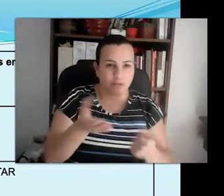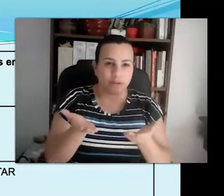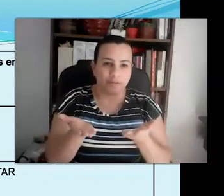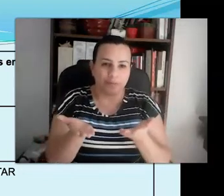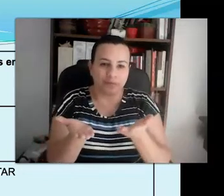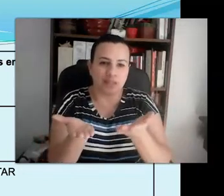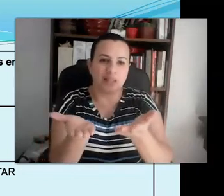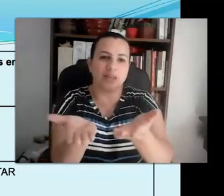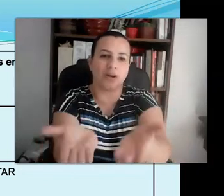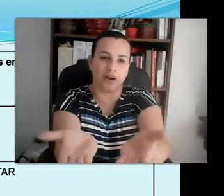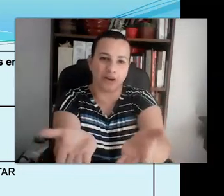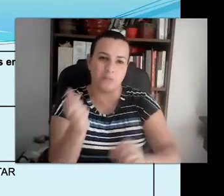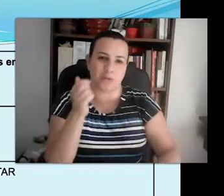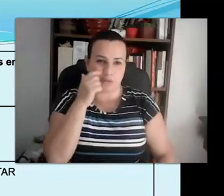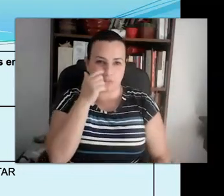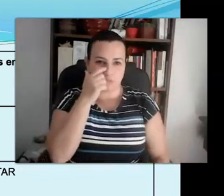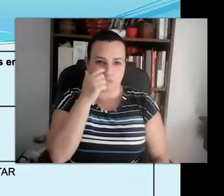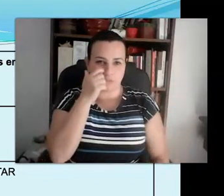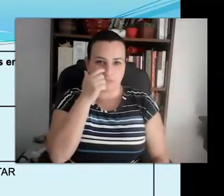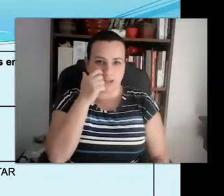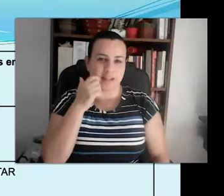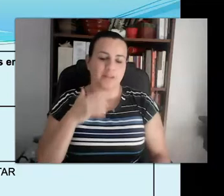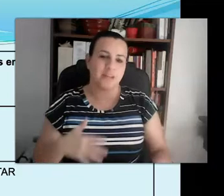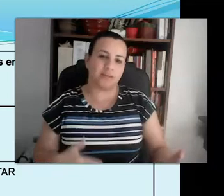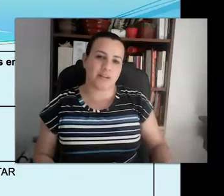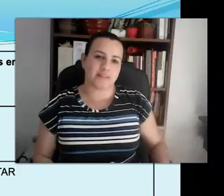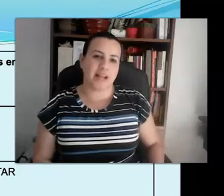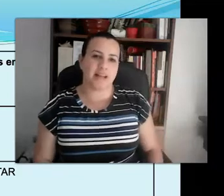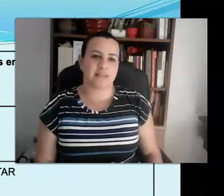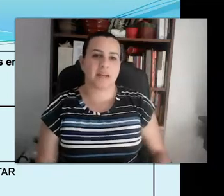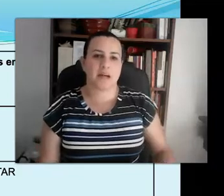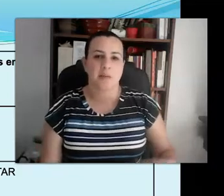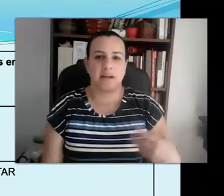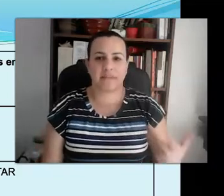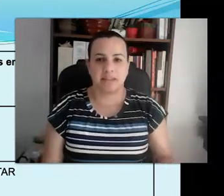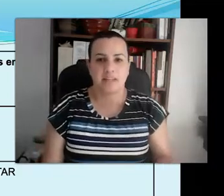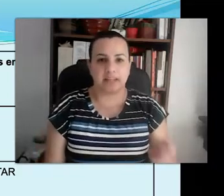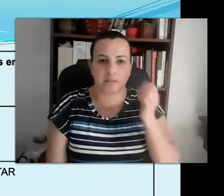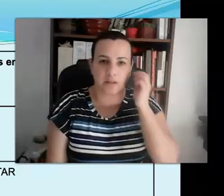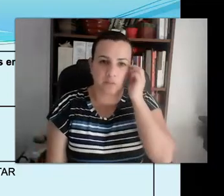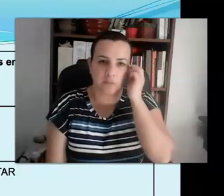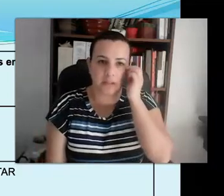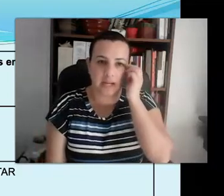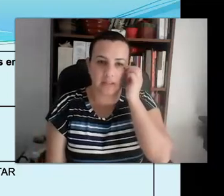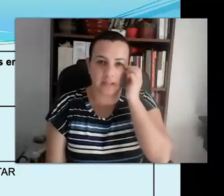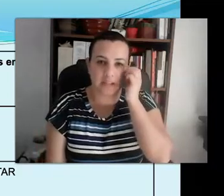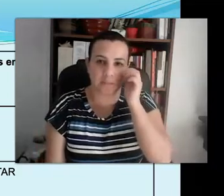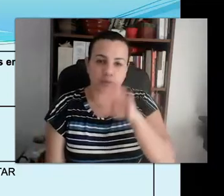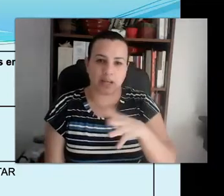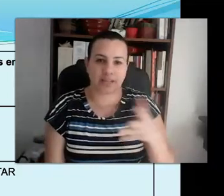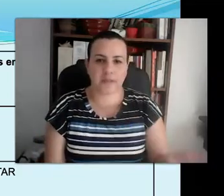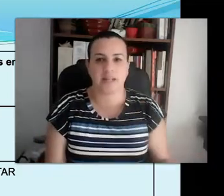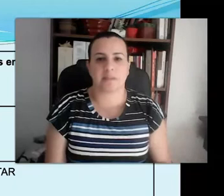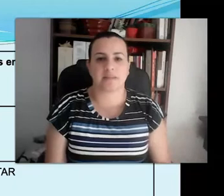abre o forno e coloca o bolo. Tá? Então, seriam as ideias para fazer a tradução